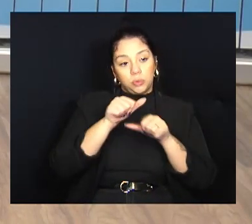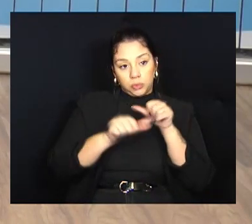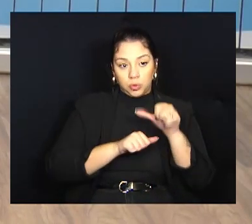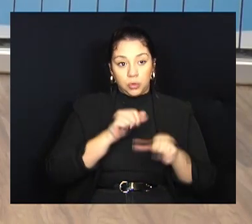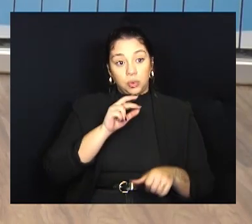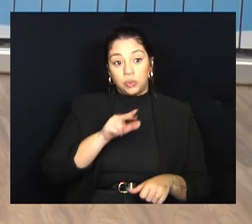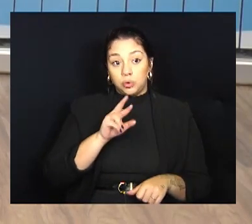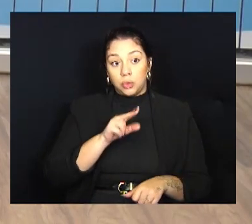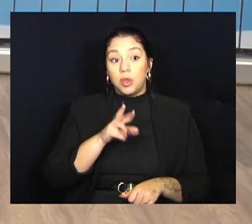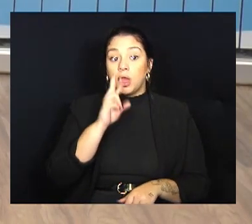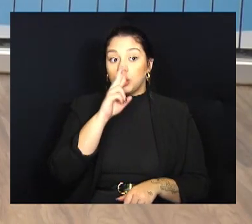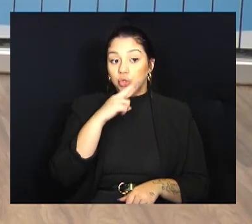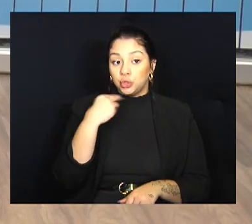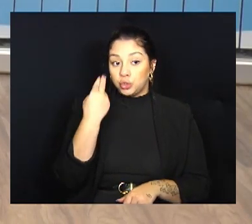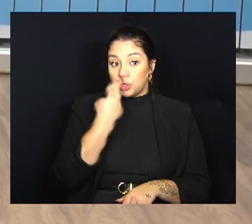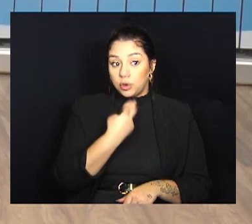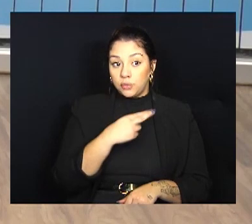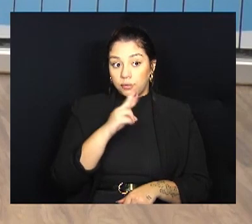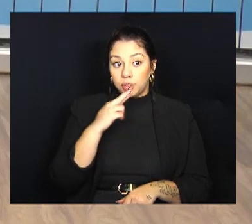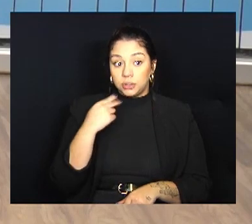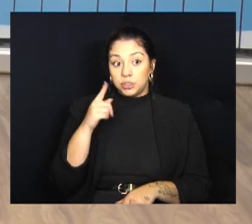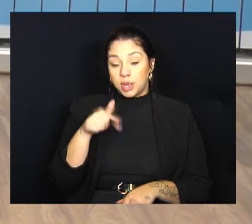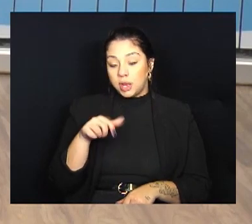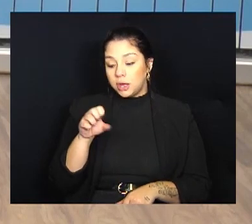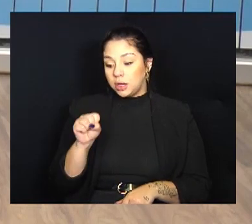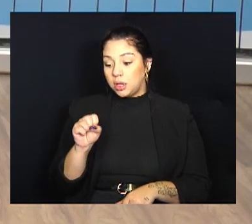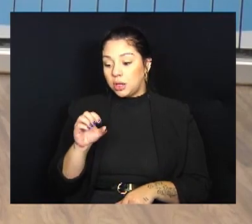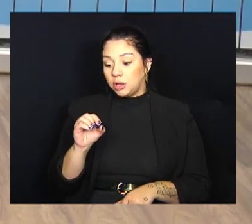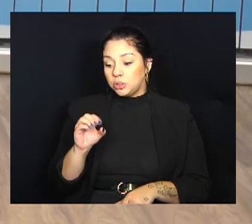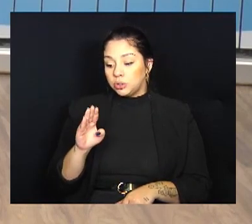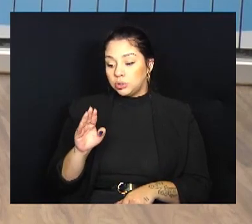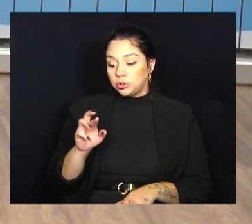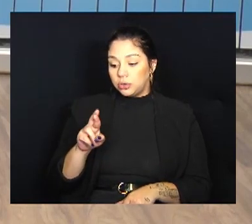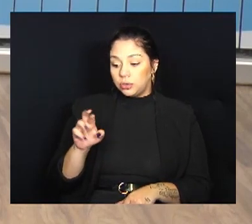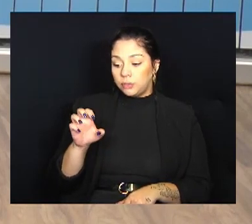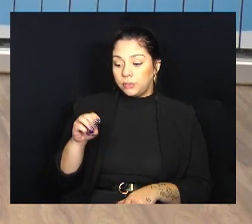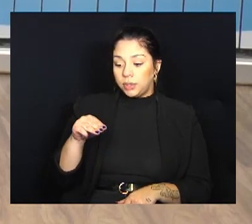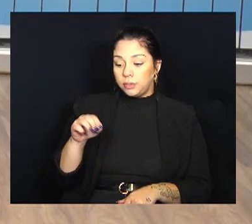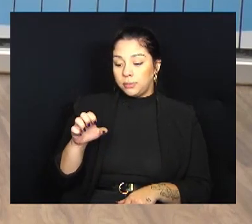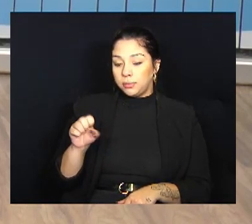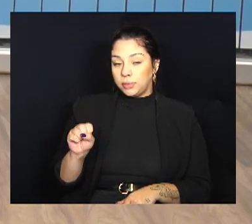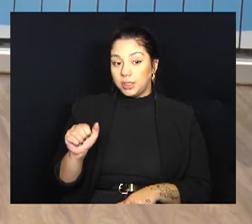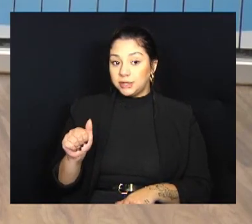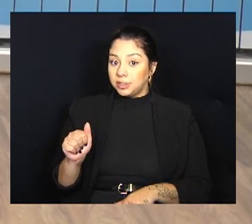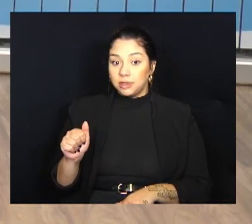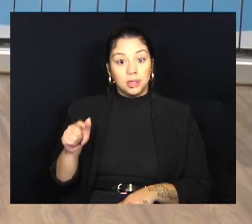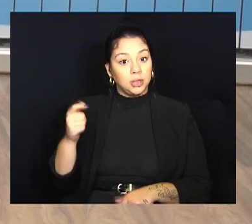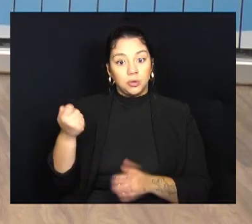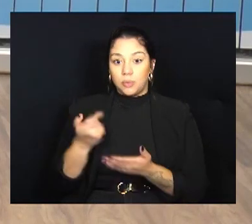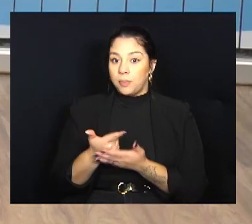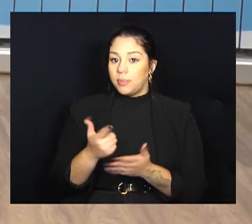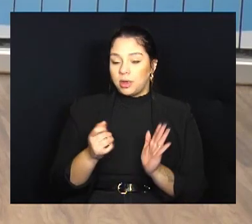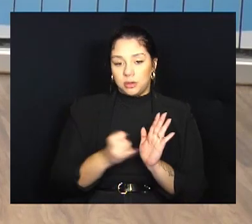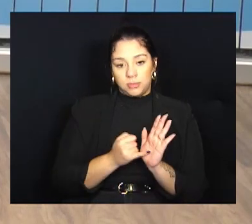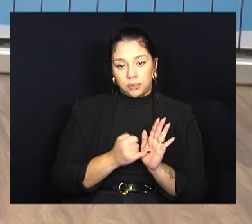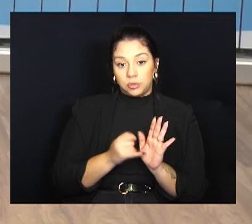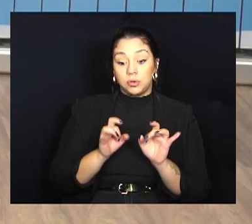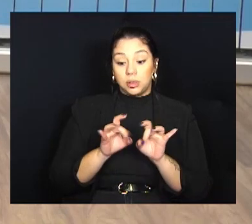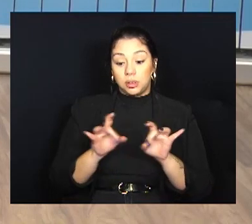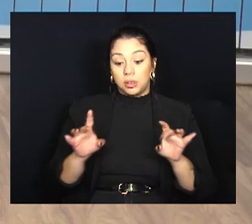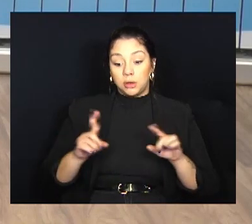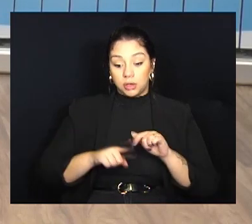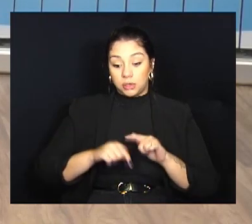mais sorvete, é sobremesa. E aí não paga mais imposto. Atualmente, cada produto tem uma